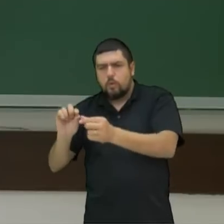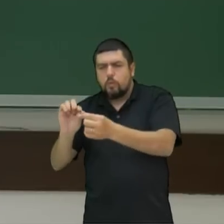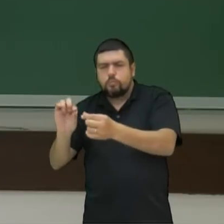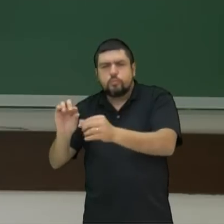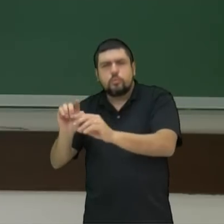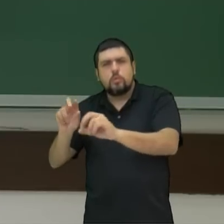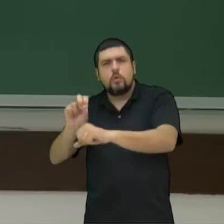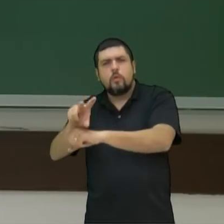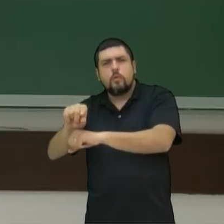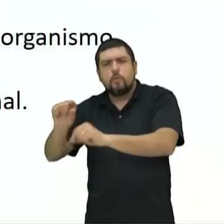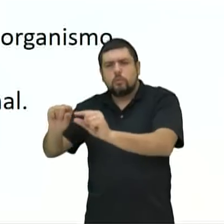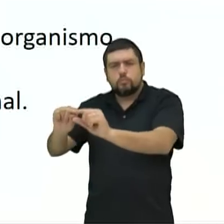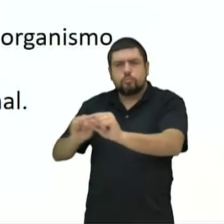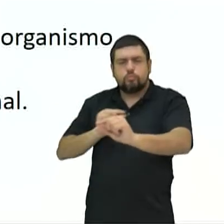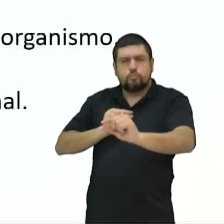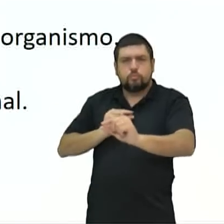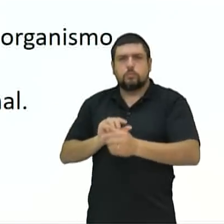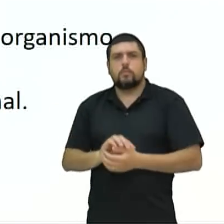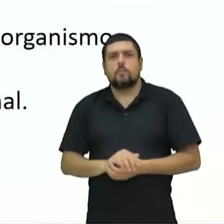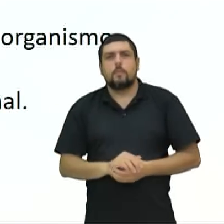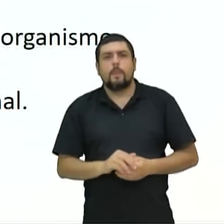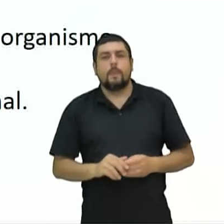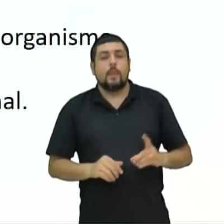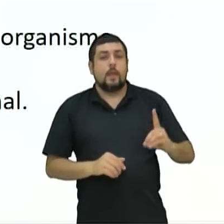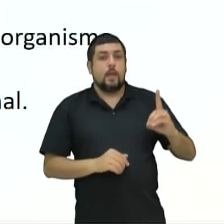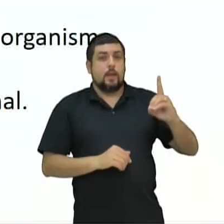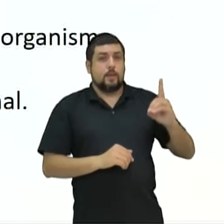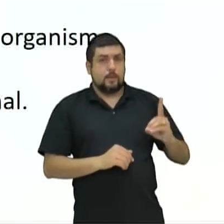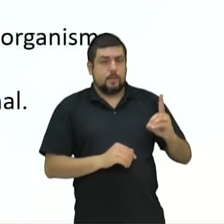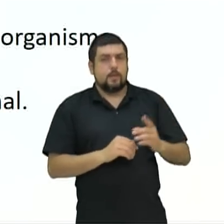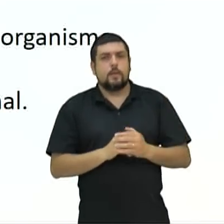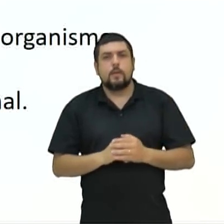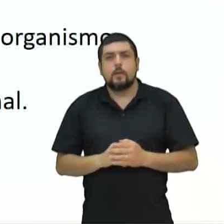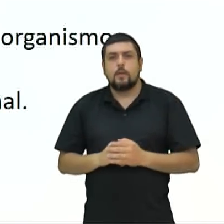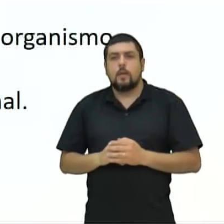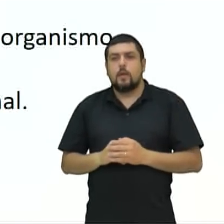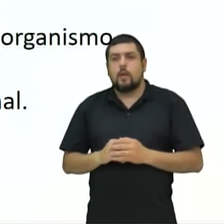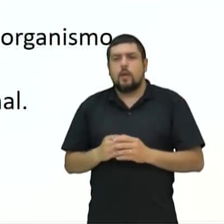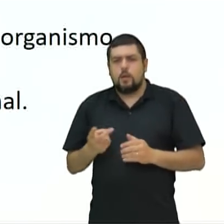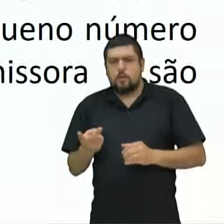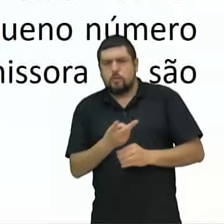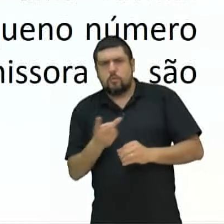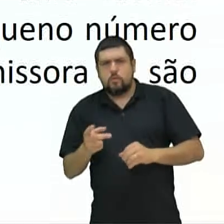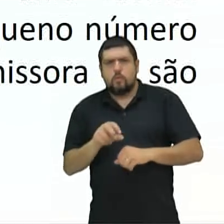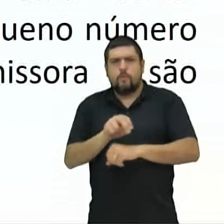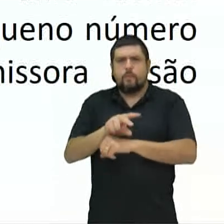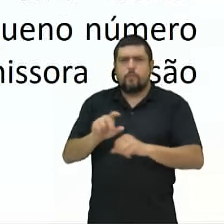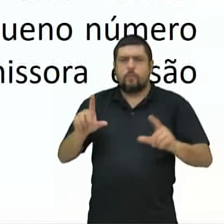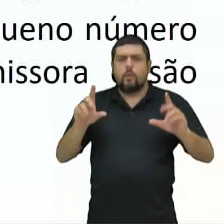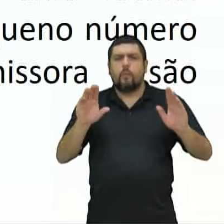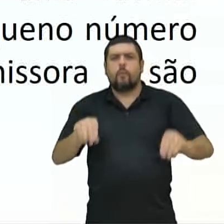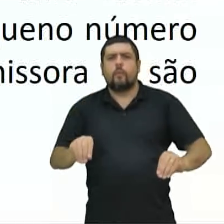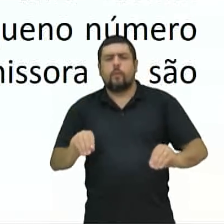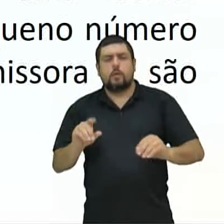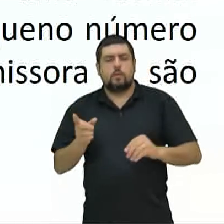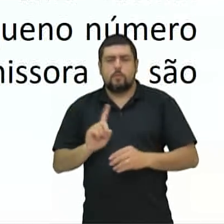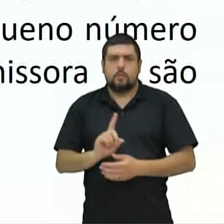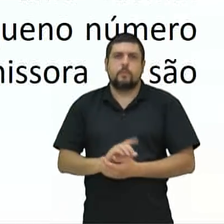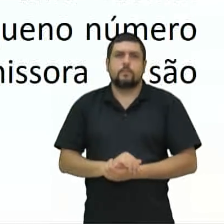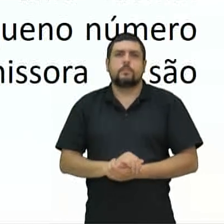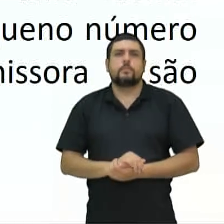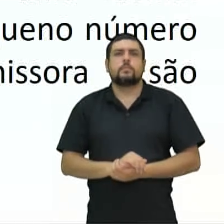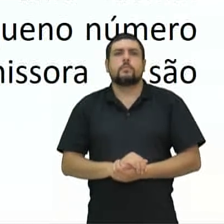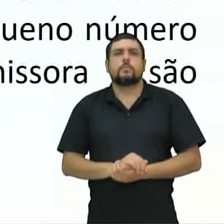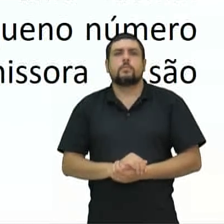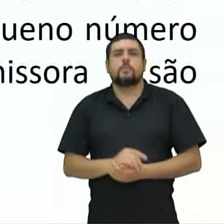Tá? Então a gente achou a resposta correta. E a última aqui está dizendo que ambos são vírus inativado, a gente viu que não é, tá? Mais uma coisinha para a